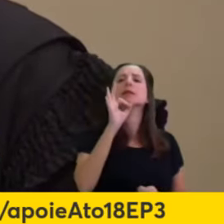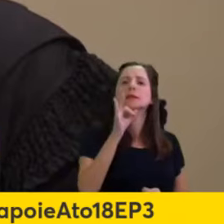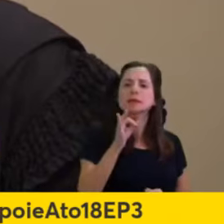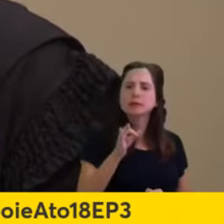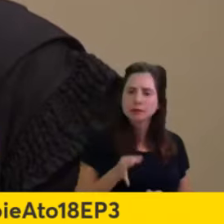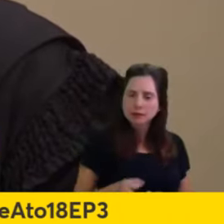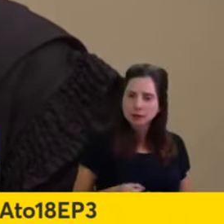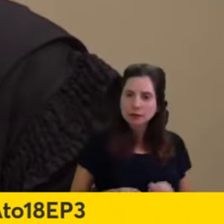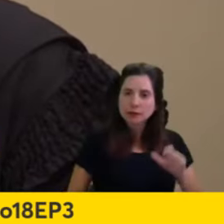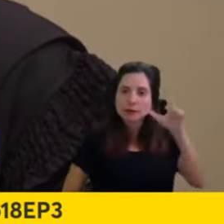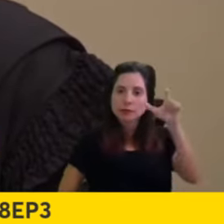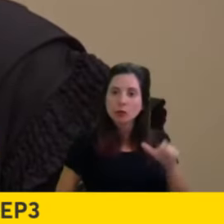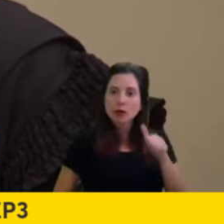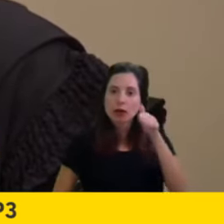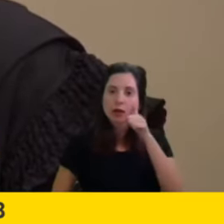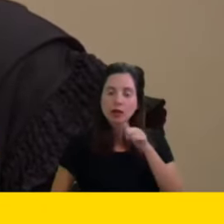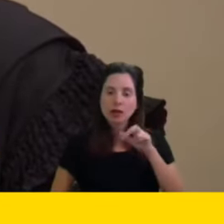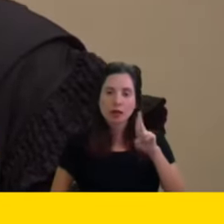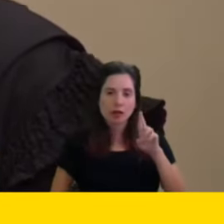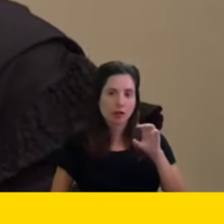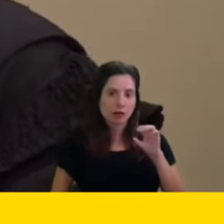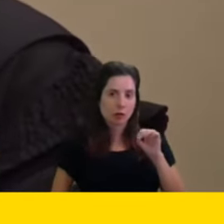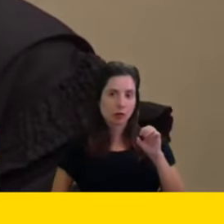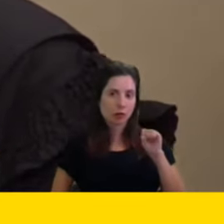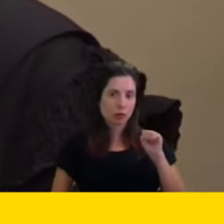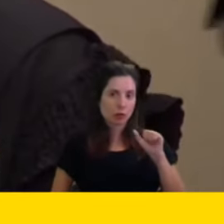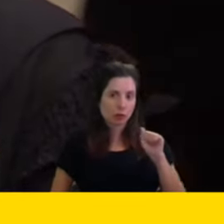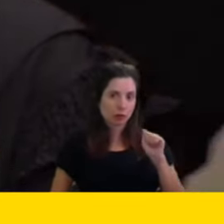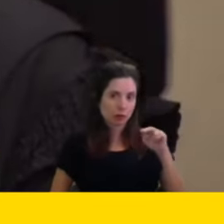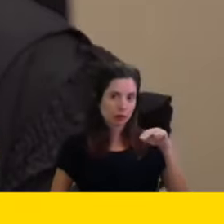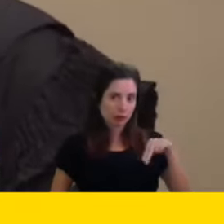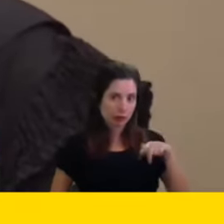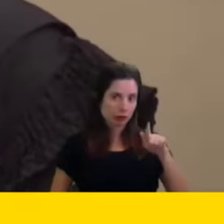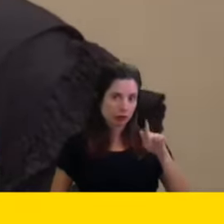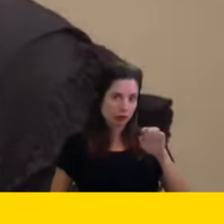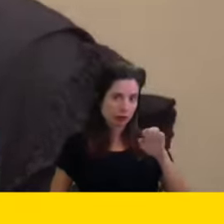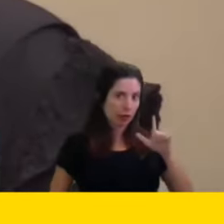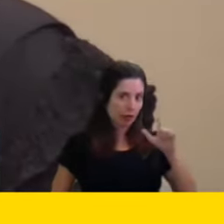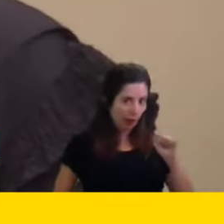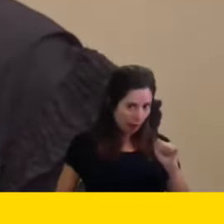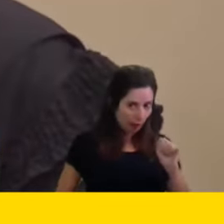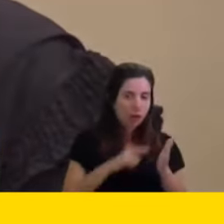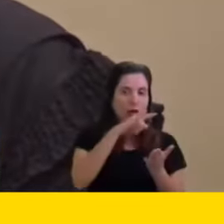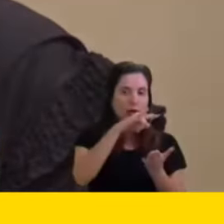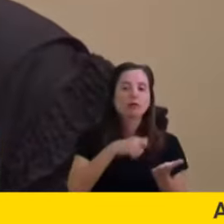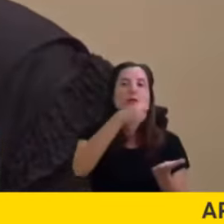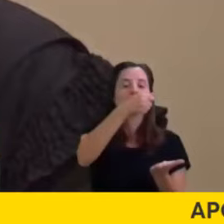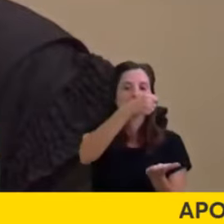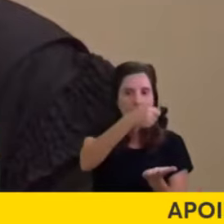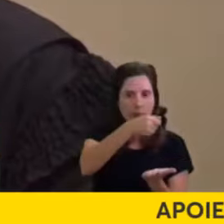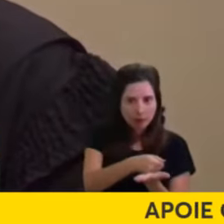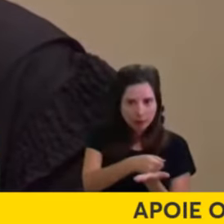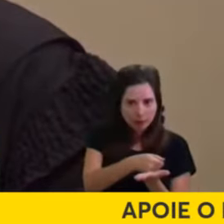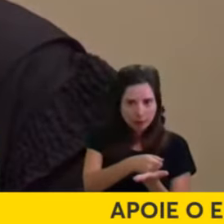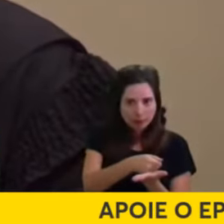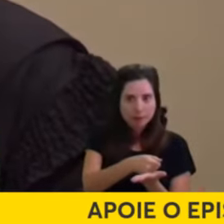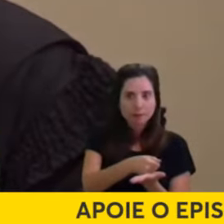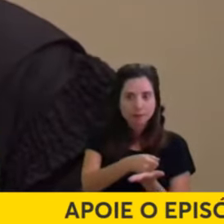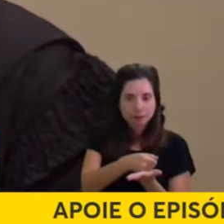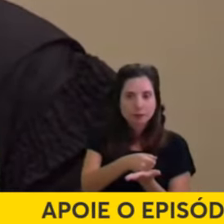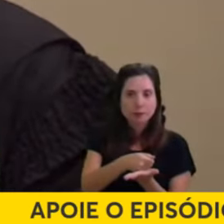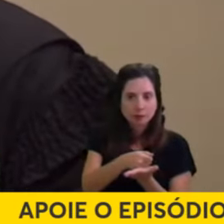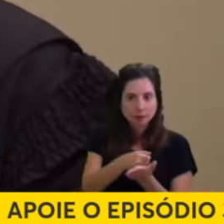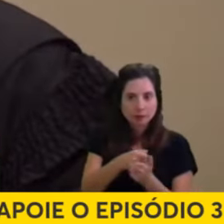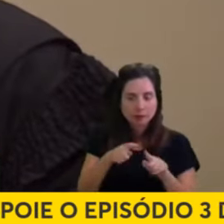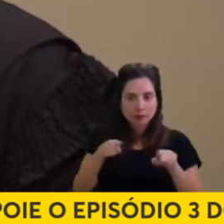Rosângela moro e do interesse partidário pelo contrato ainda o pagamento foi realizado em favor do escritório e aqui senhor presidente uma